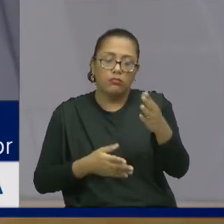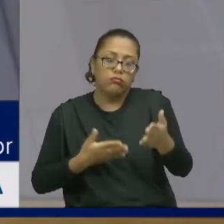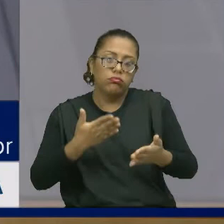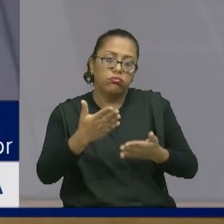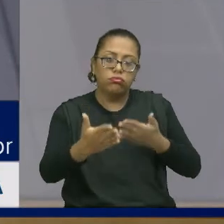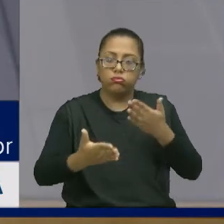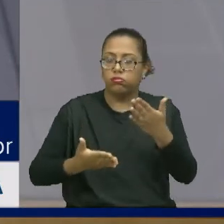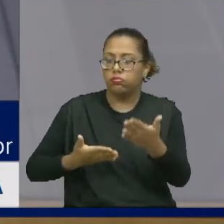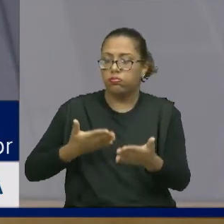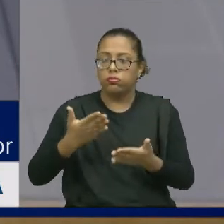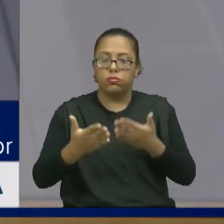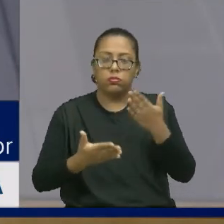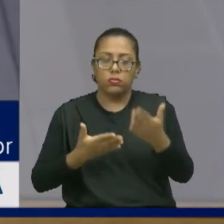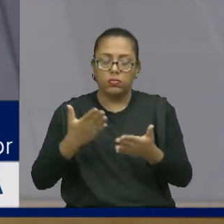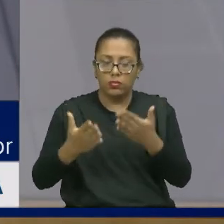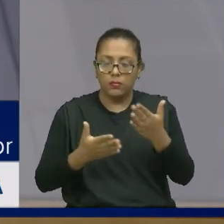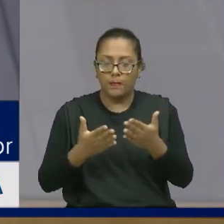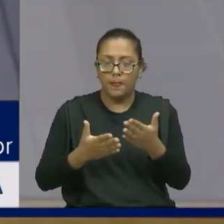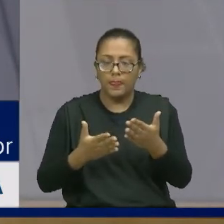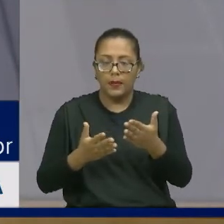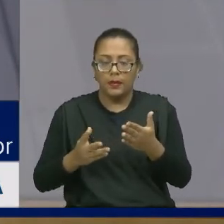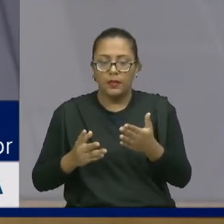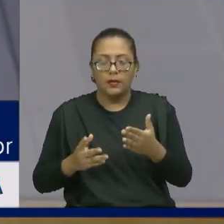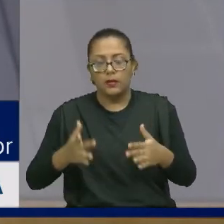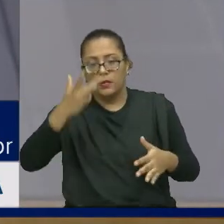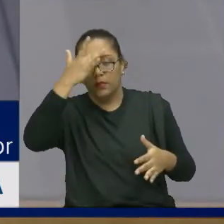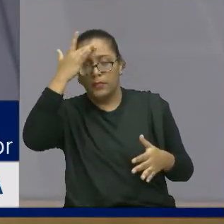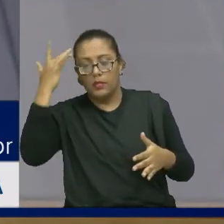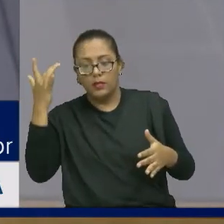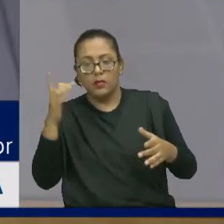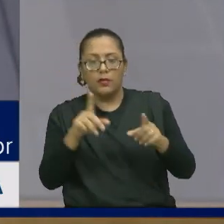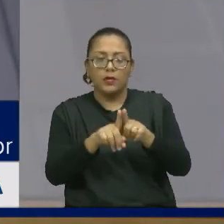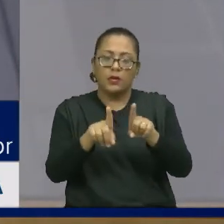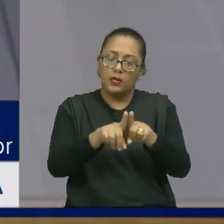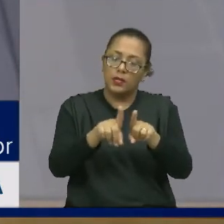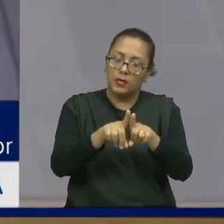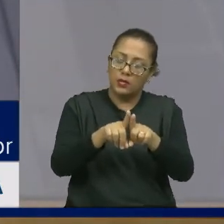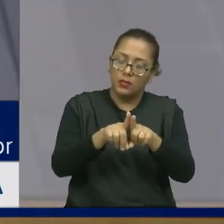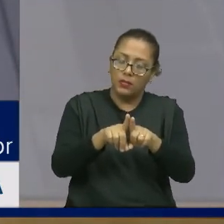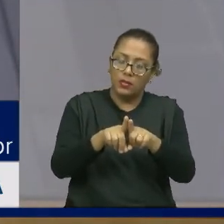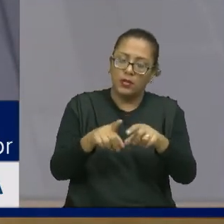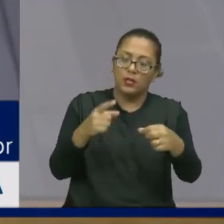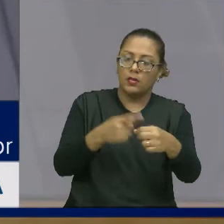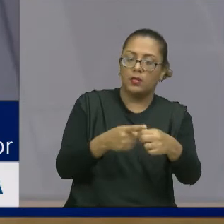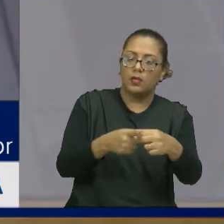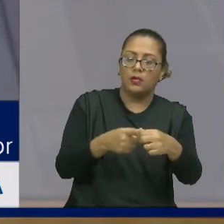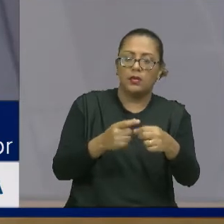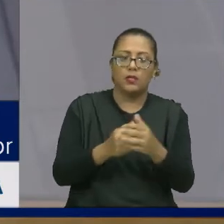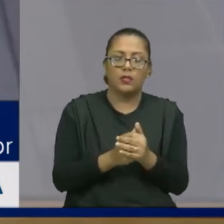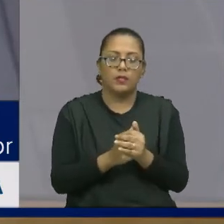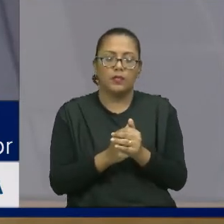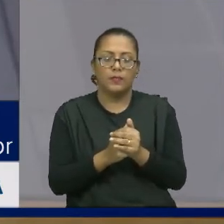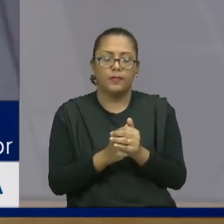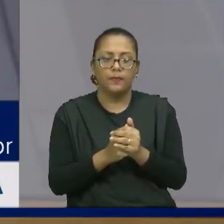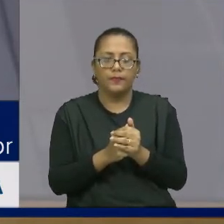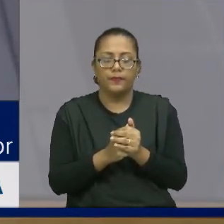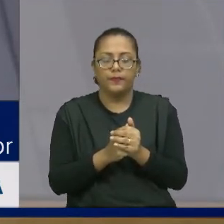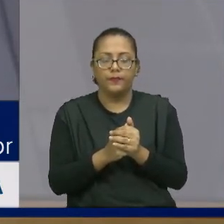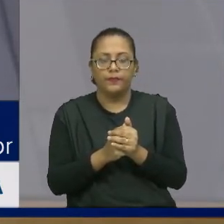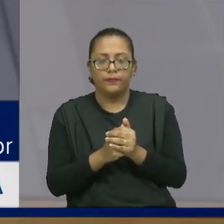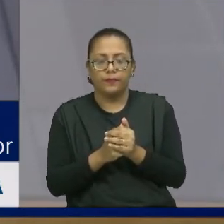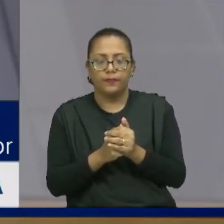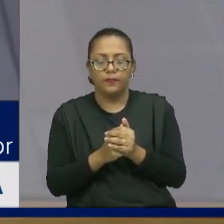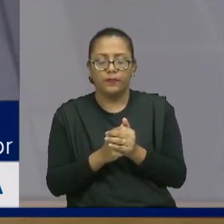interesses do cidadão e, do e com o do município. A redação do inciso